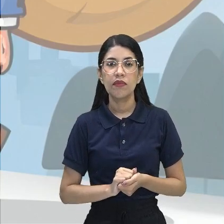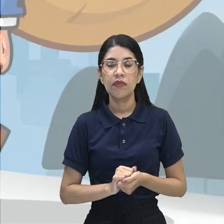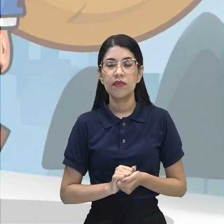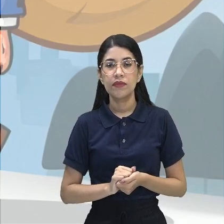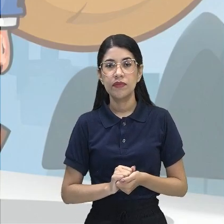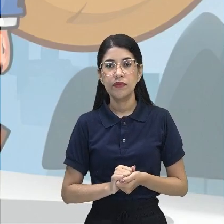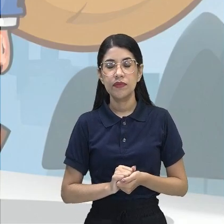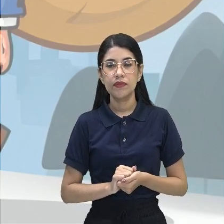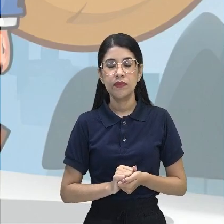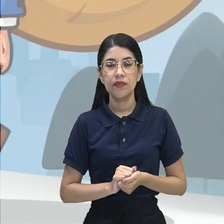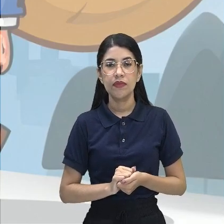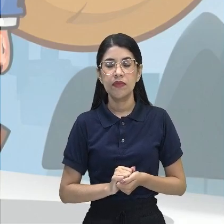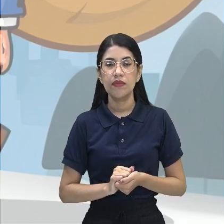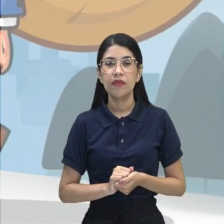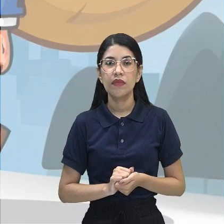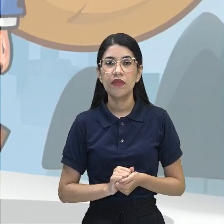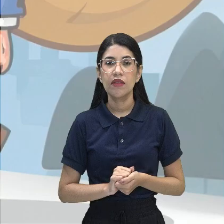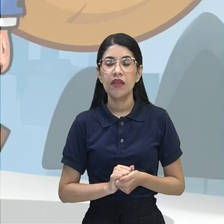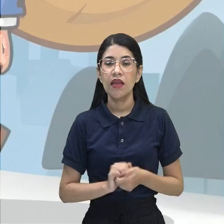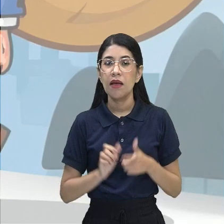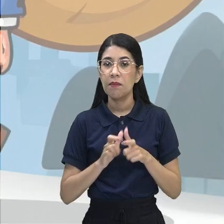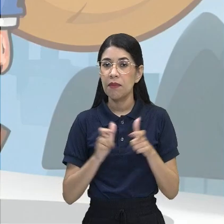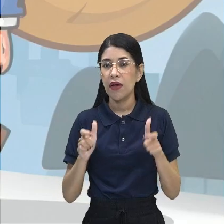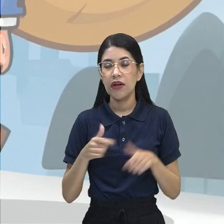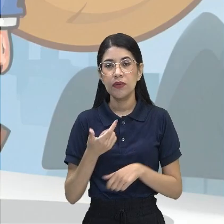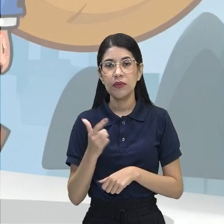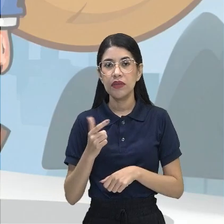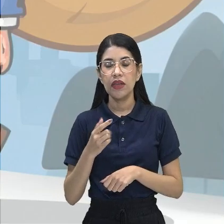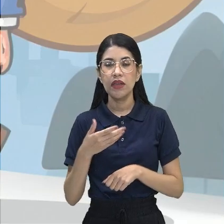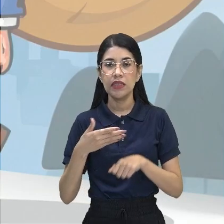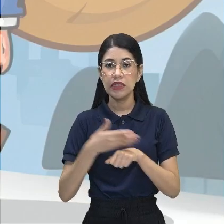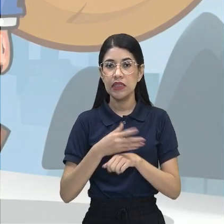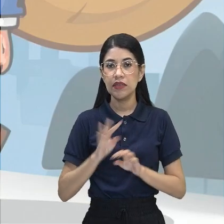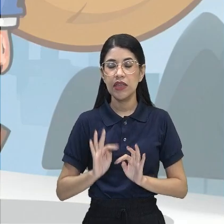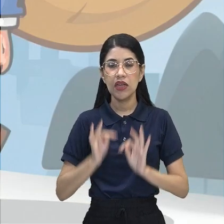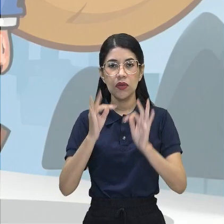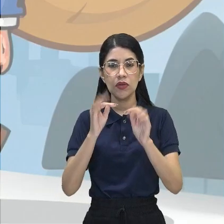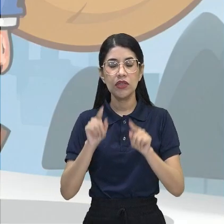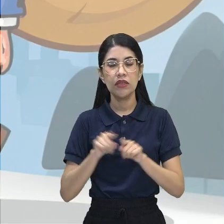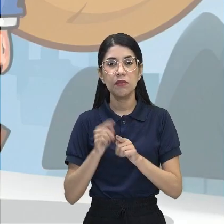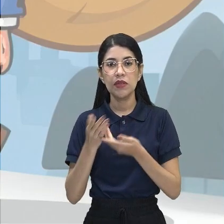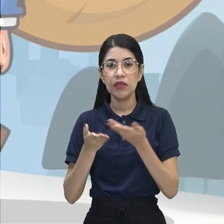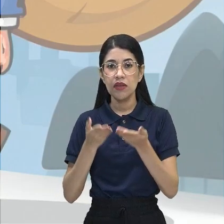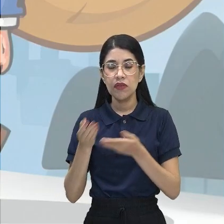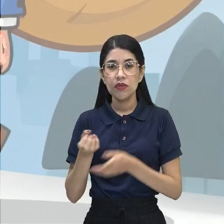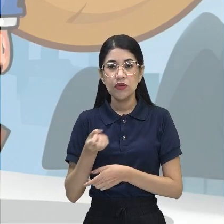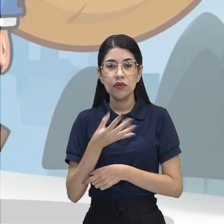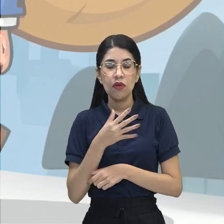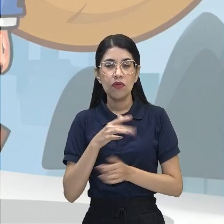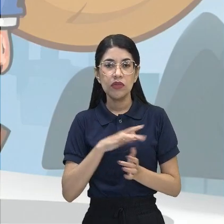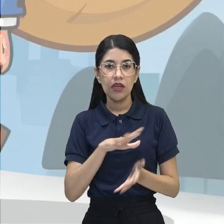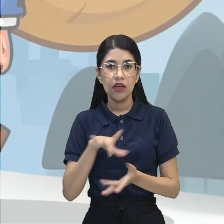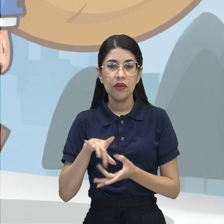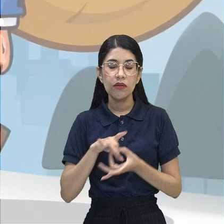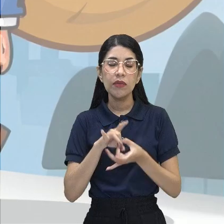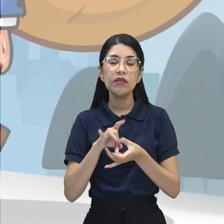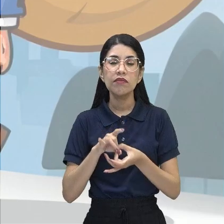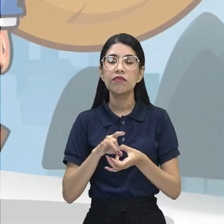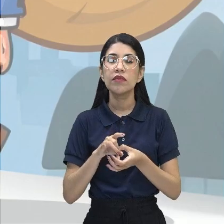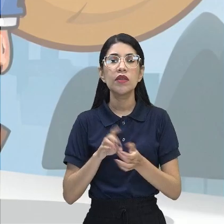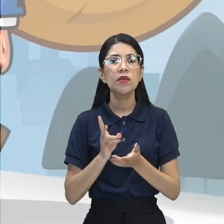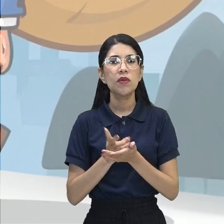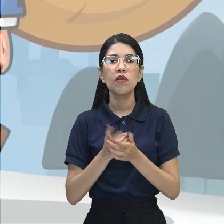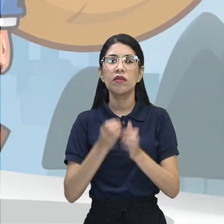bastante. Nem todos têm acesso à tecnologia e aos serviços modernos dessa globalização. Eu costumo dizer